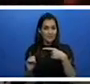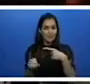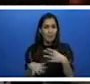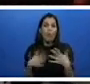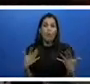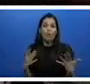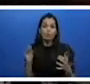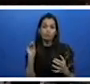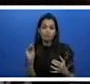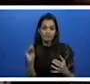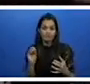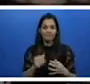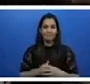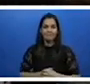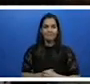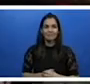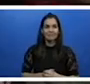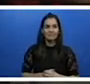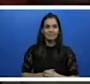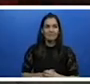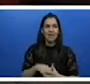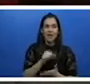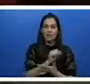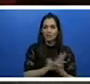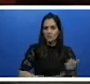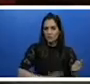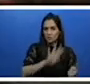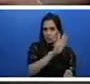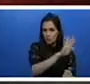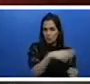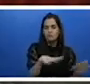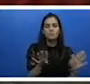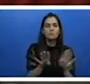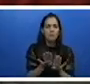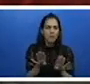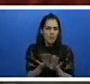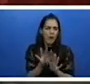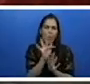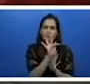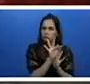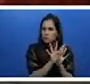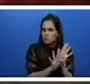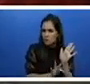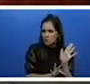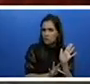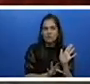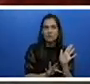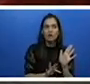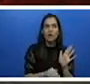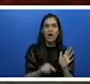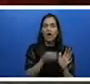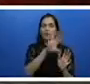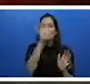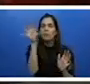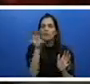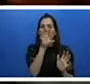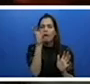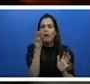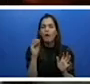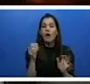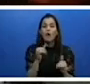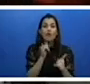reta? E o 4 também tem um pequeno textinho, igual à atividade anterior, e vocês vão tirar